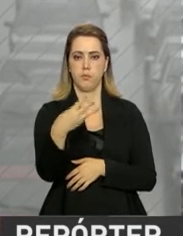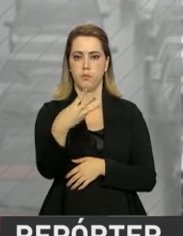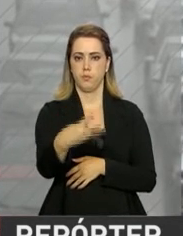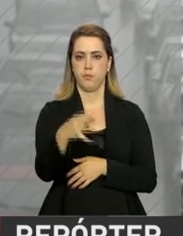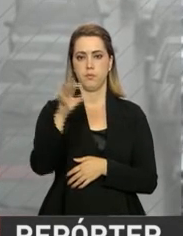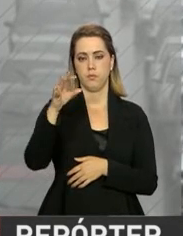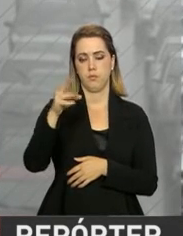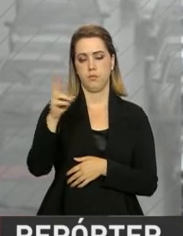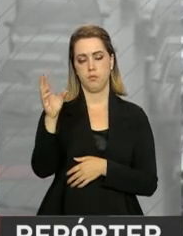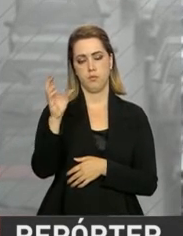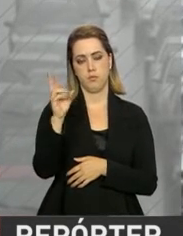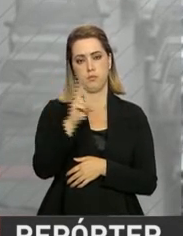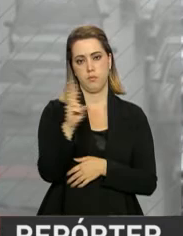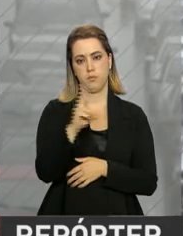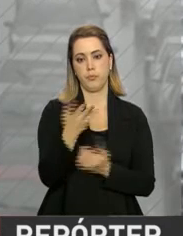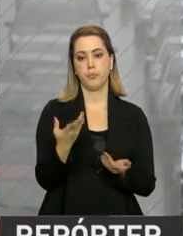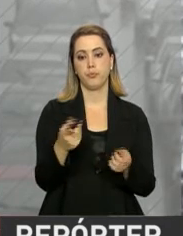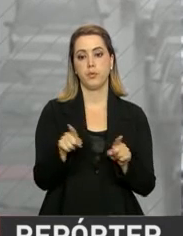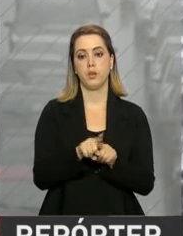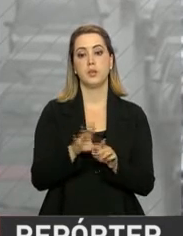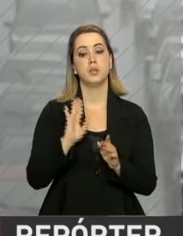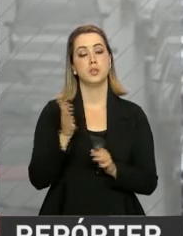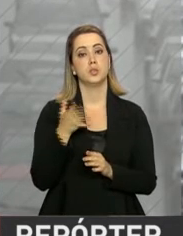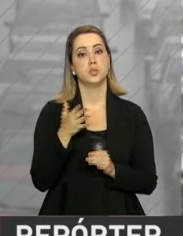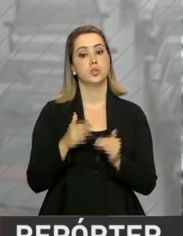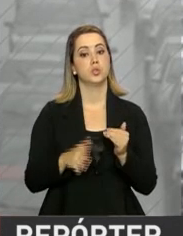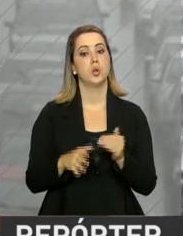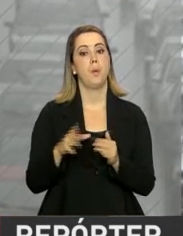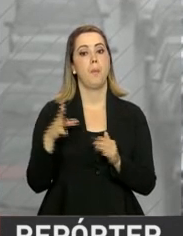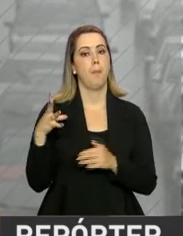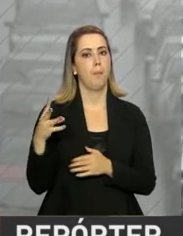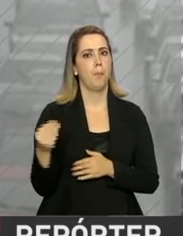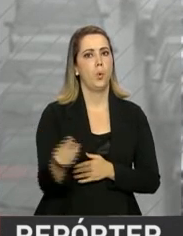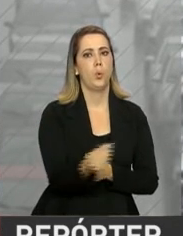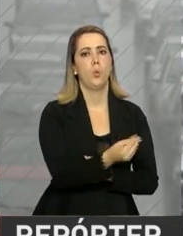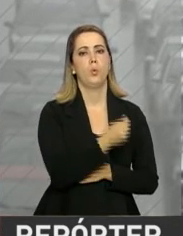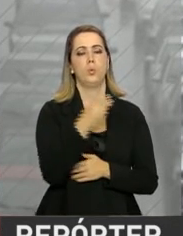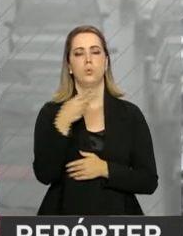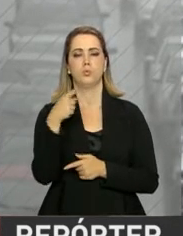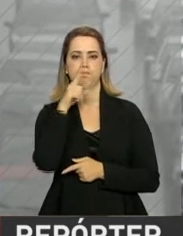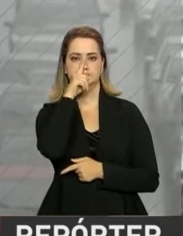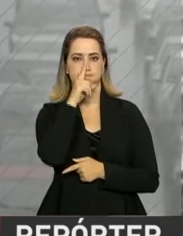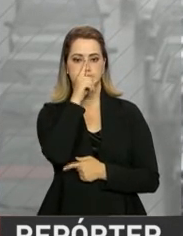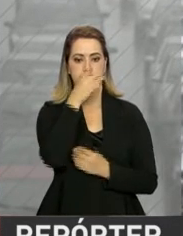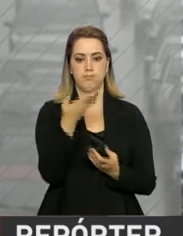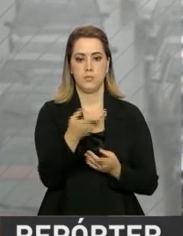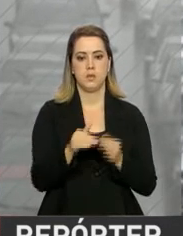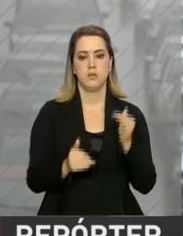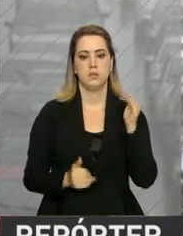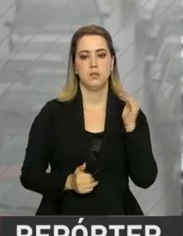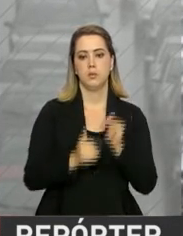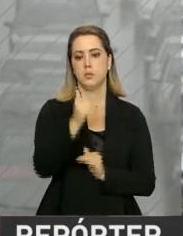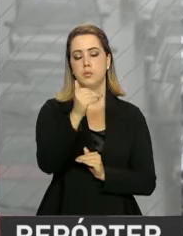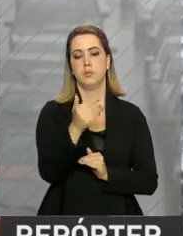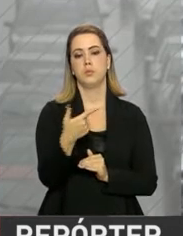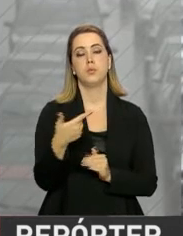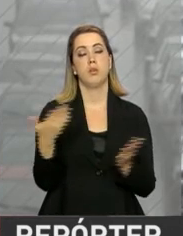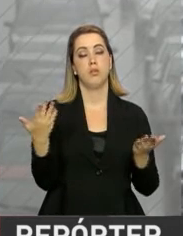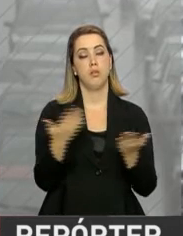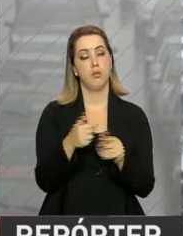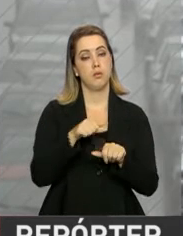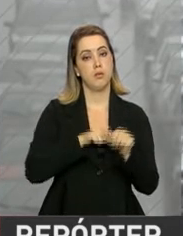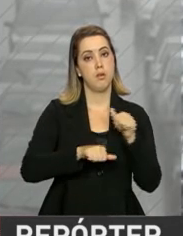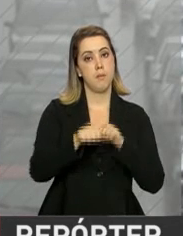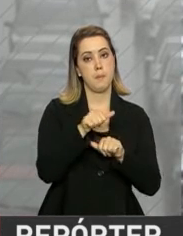e vinte e três centavos já as infrações consideradas gravíssimas foram de r$191